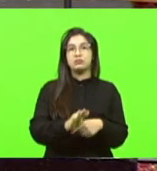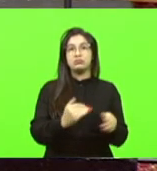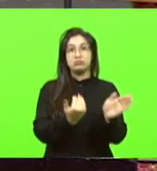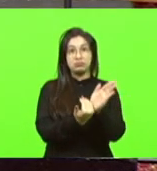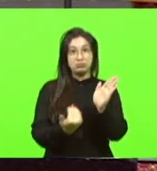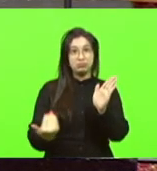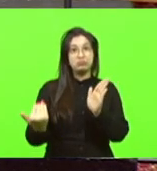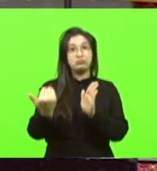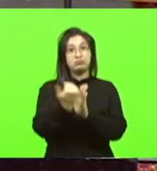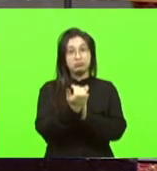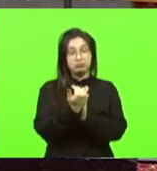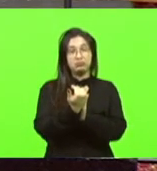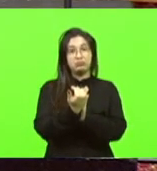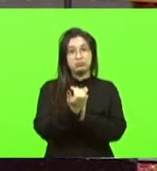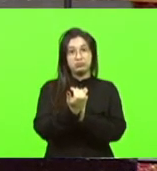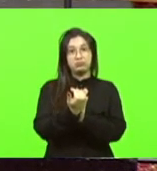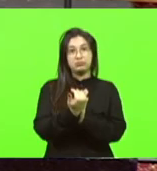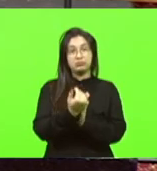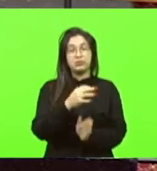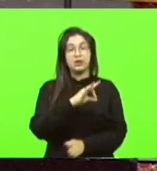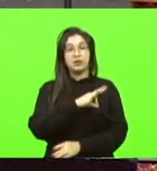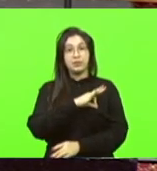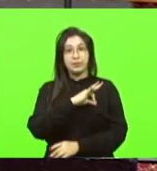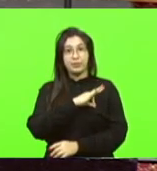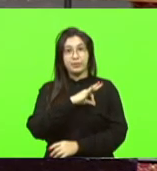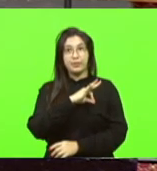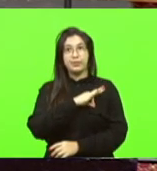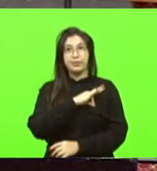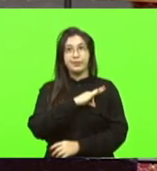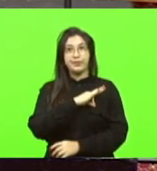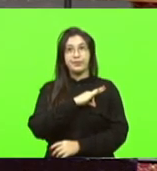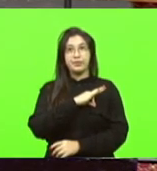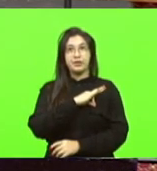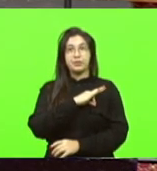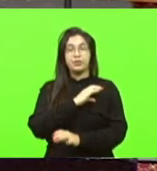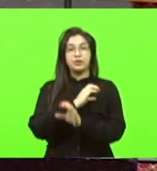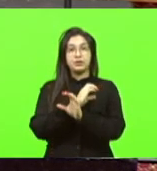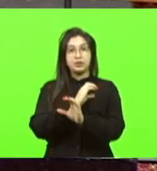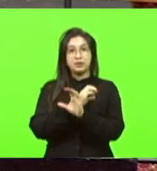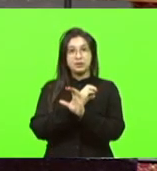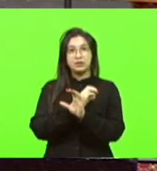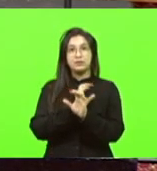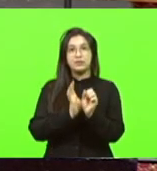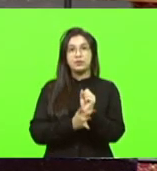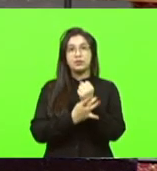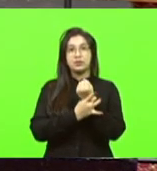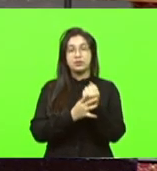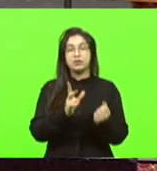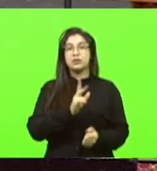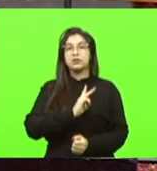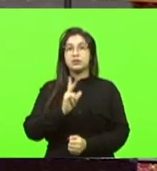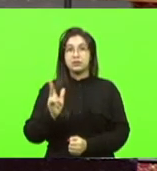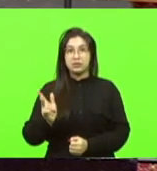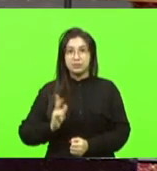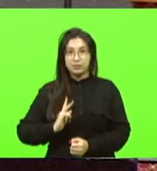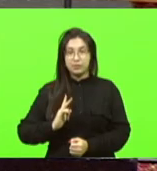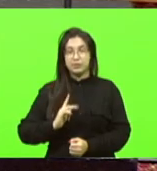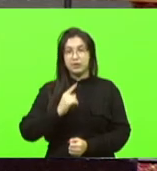a pretensão da Polícia Civil da Segurança Pública